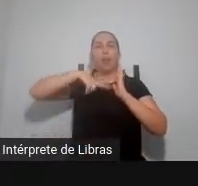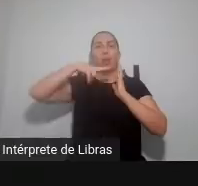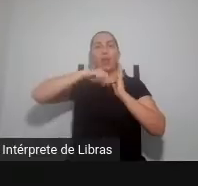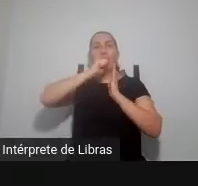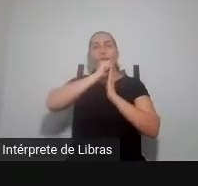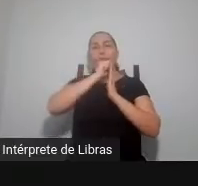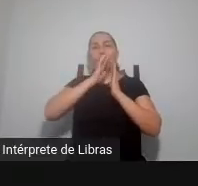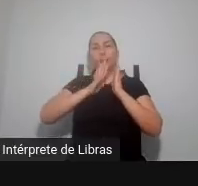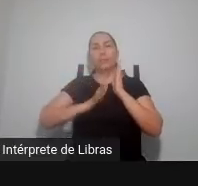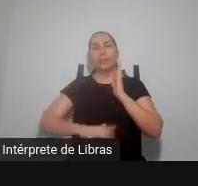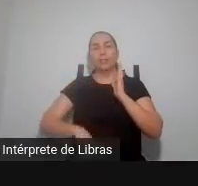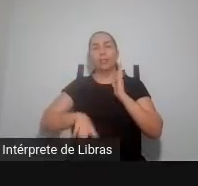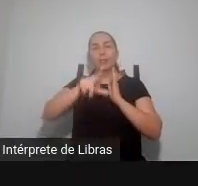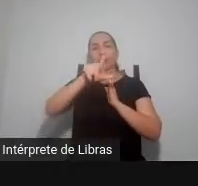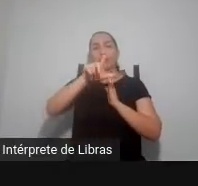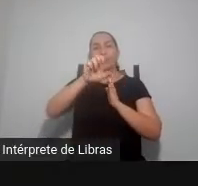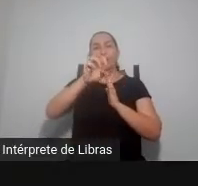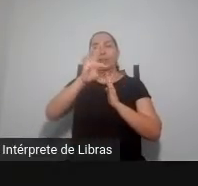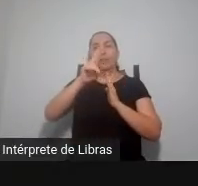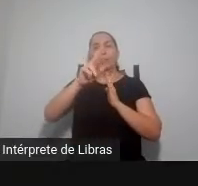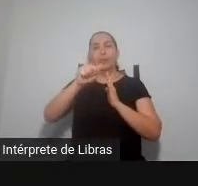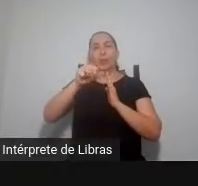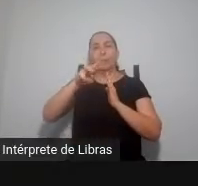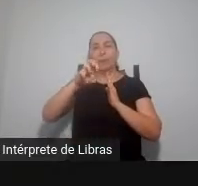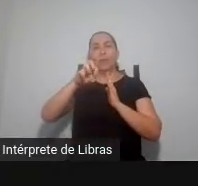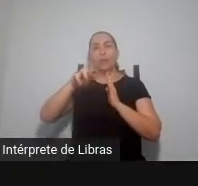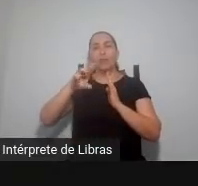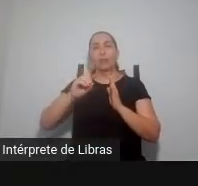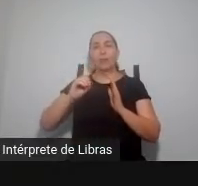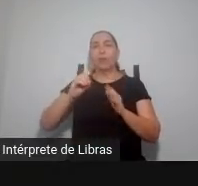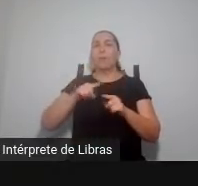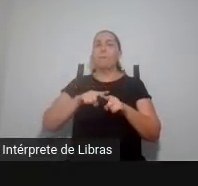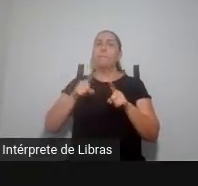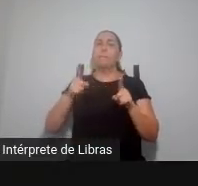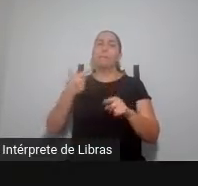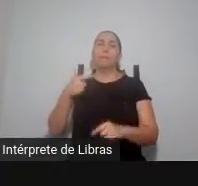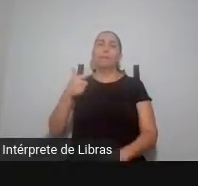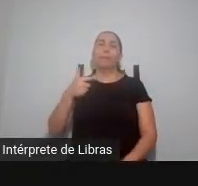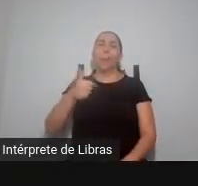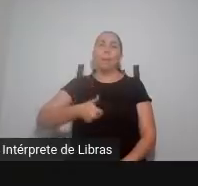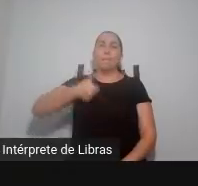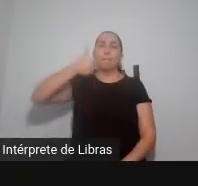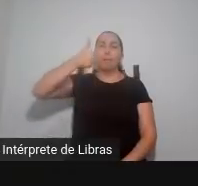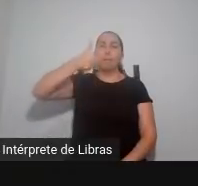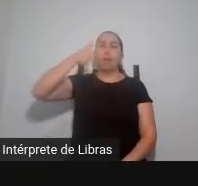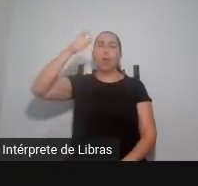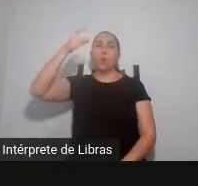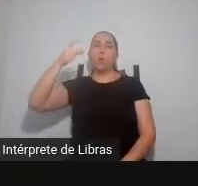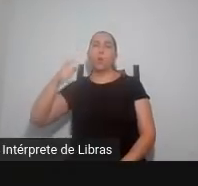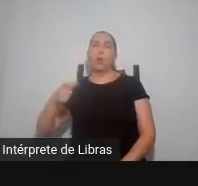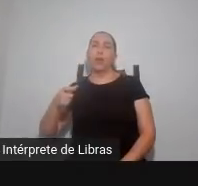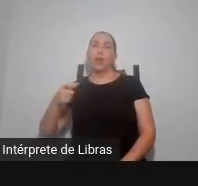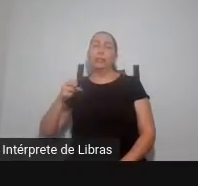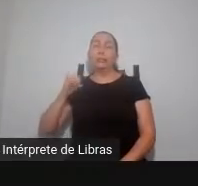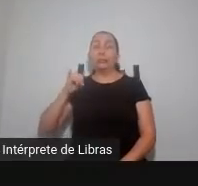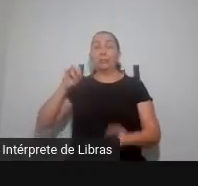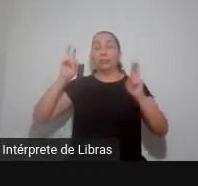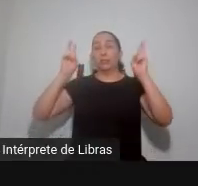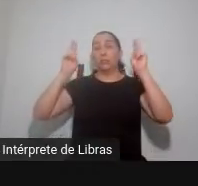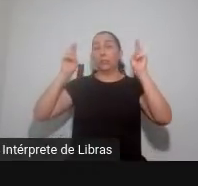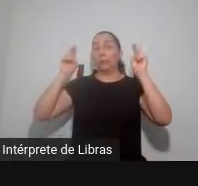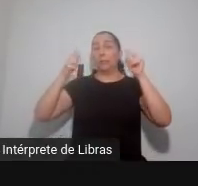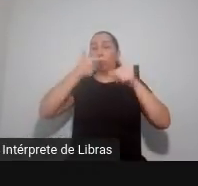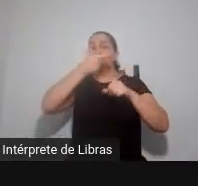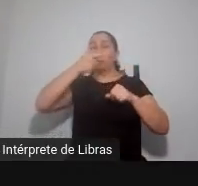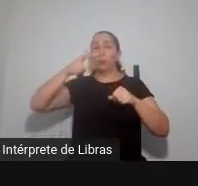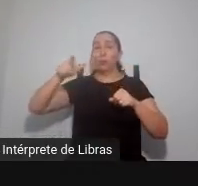é isolado e não é em primeiro lugar. Se estivéssemos falando de outras temáticas, teria que ser com